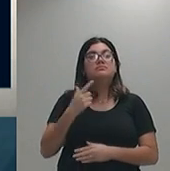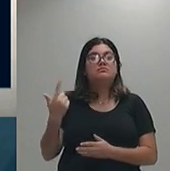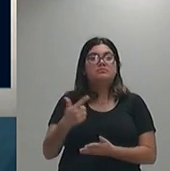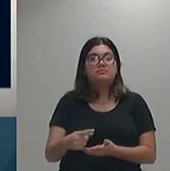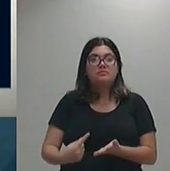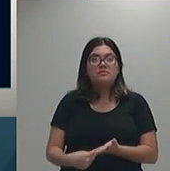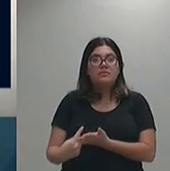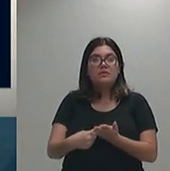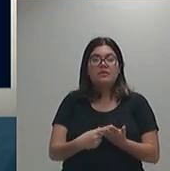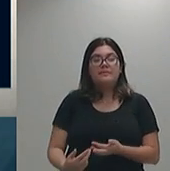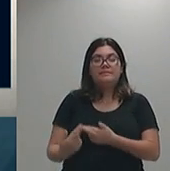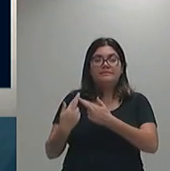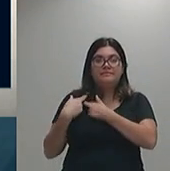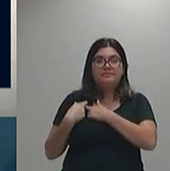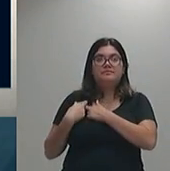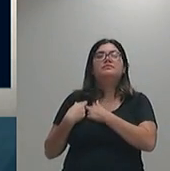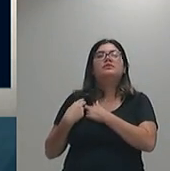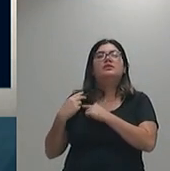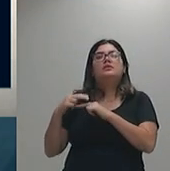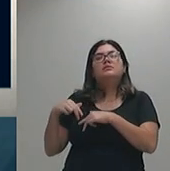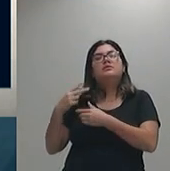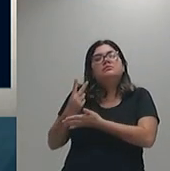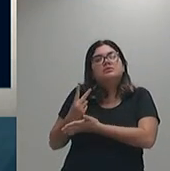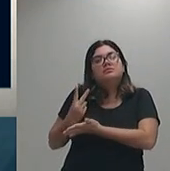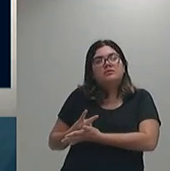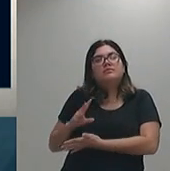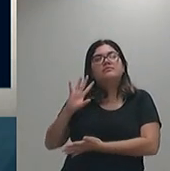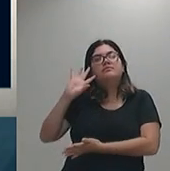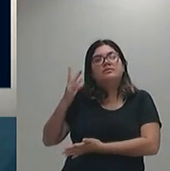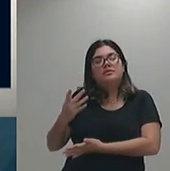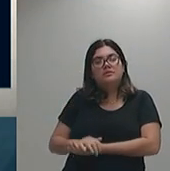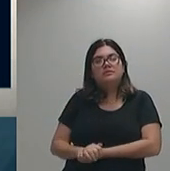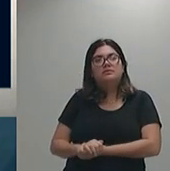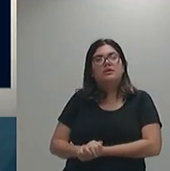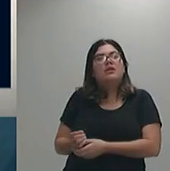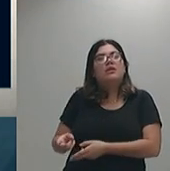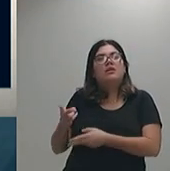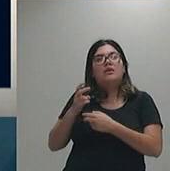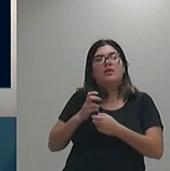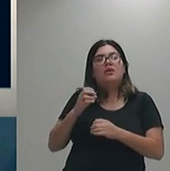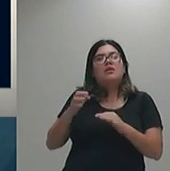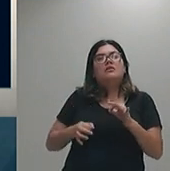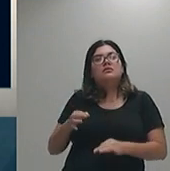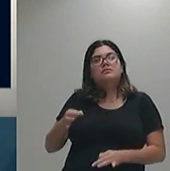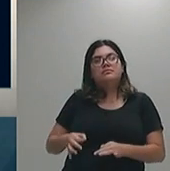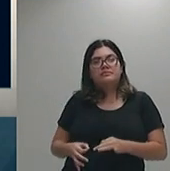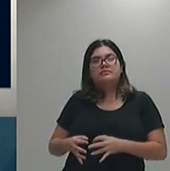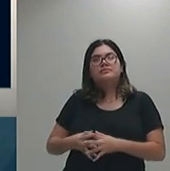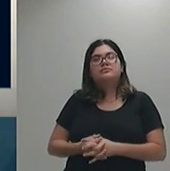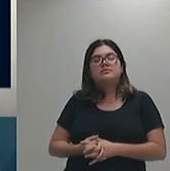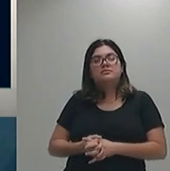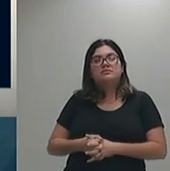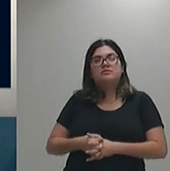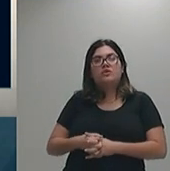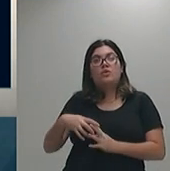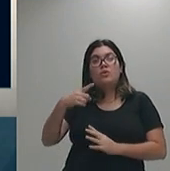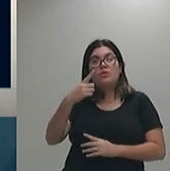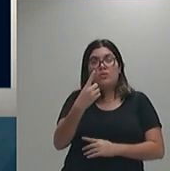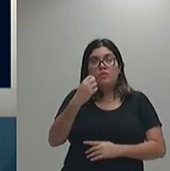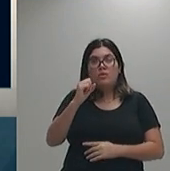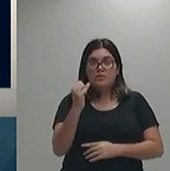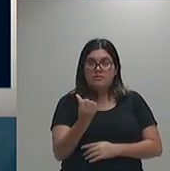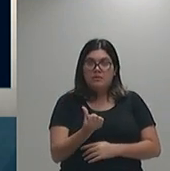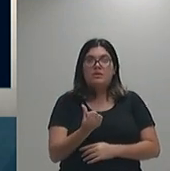responsabilização pelos mesmos fácil reconhecer o tribunal arbitral 186 Inclusive o de